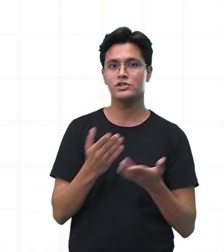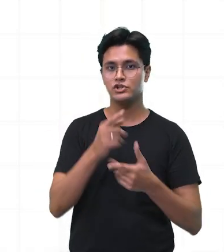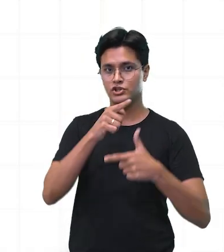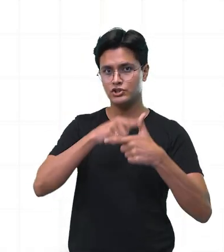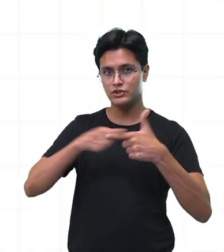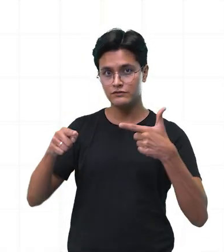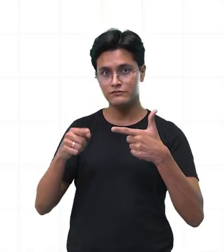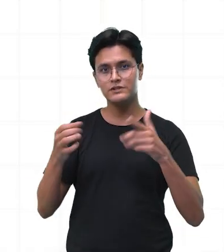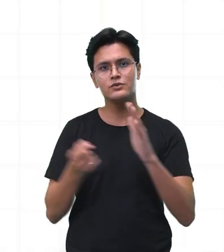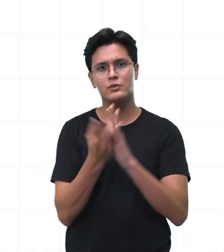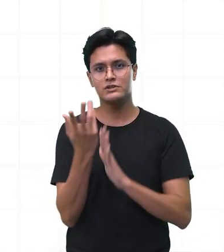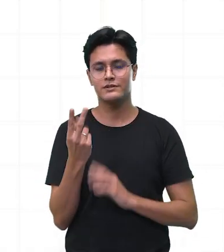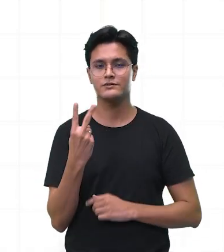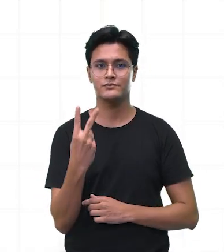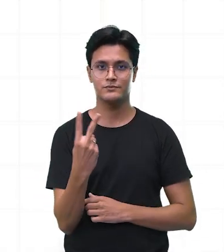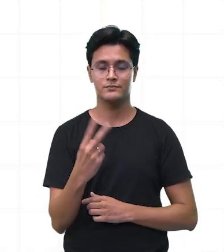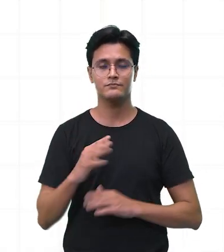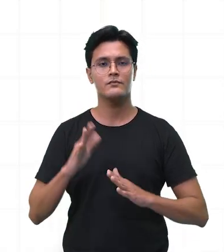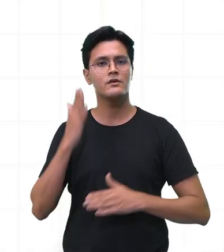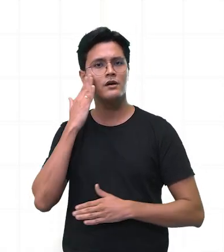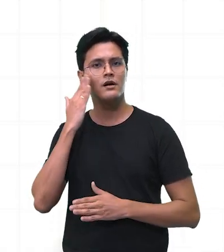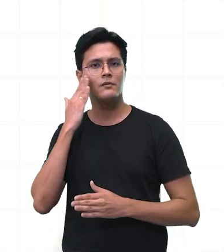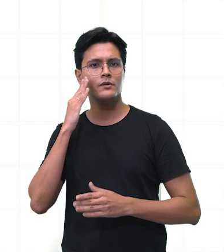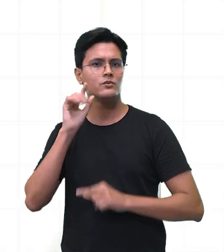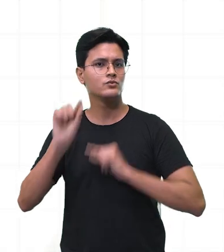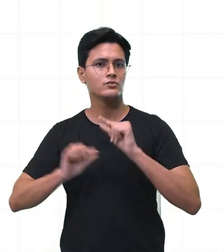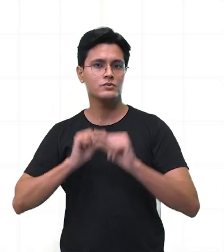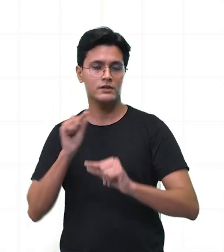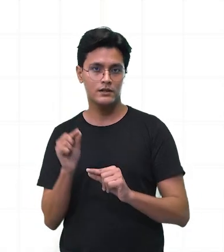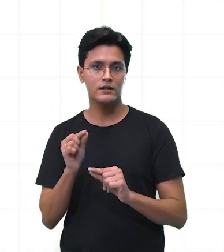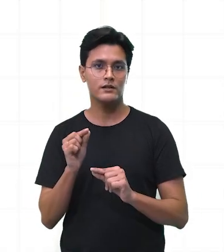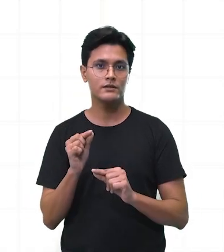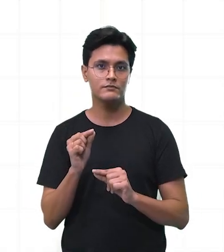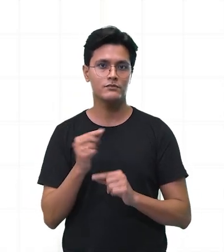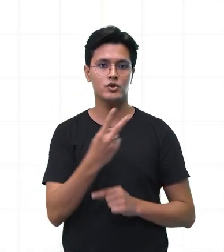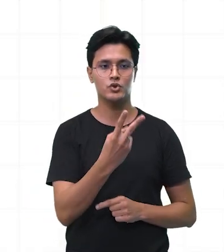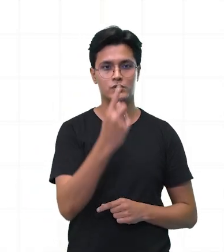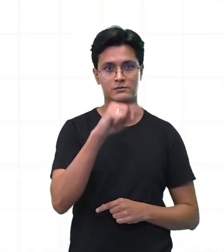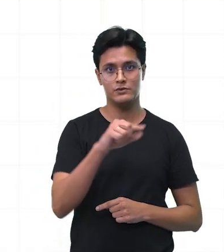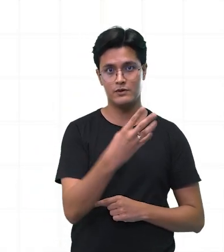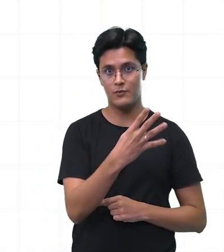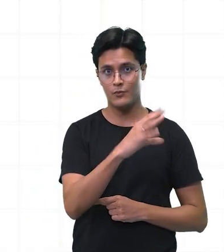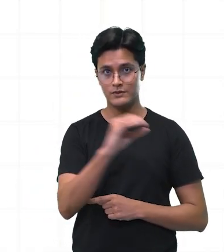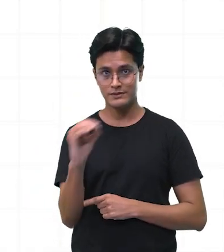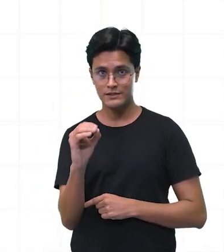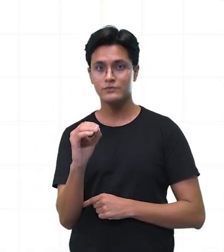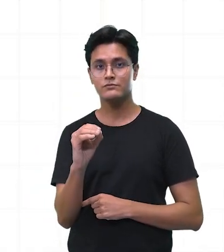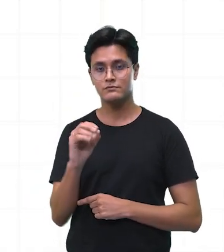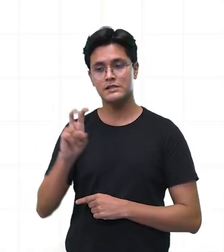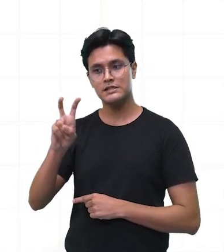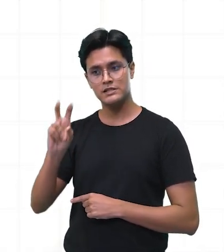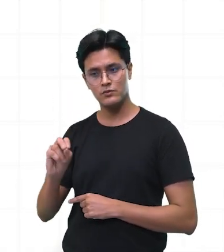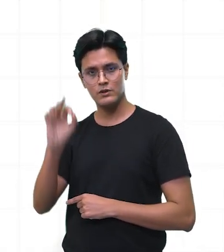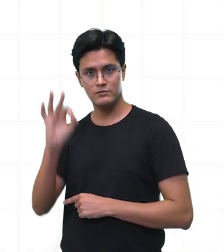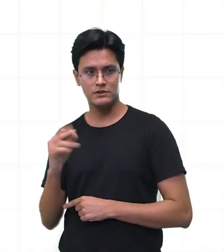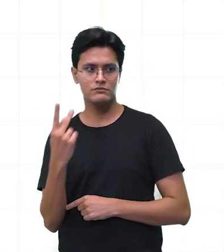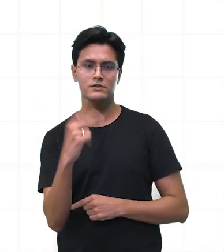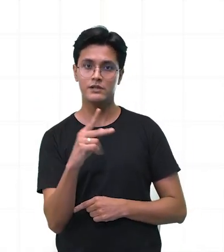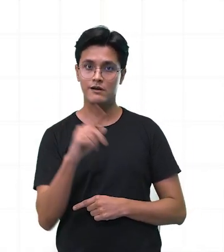ó, nós sabemos que 50% de 2.400 foi 1.200, certo? Então, para